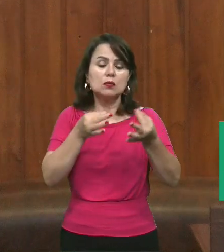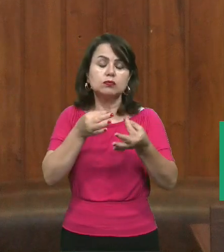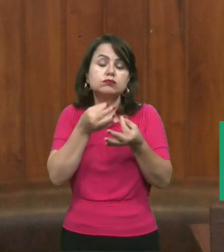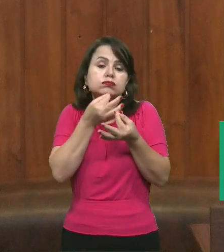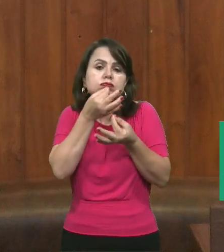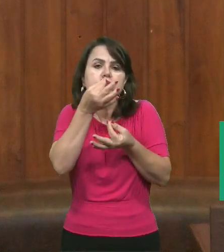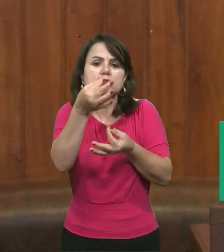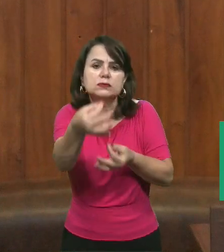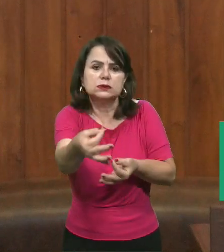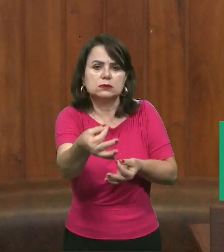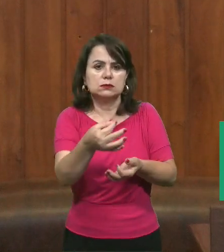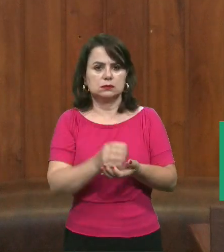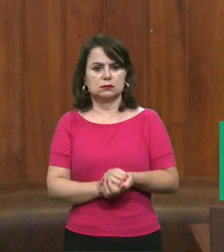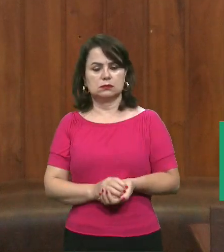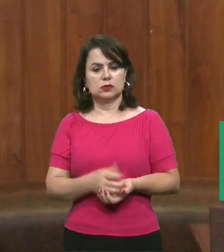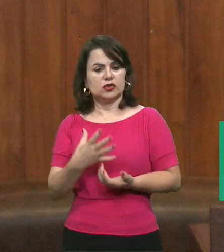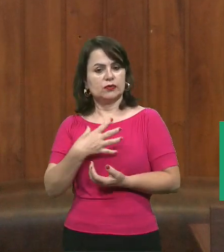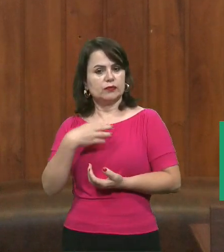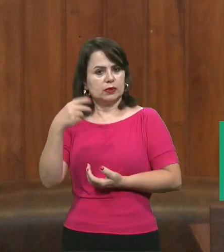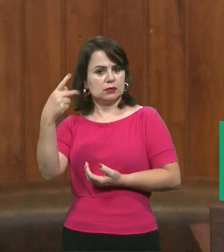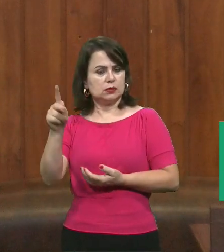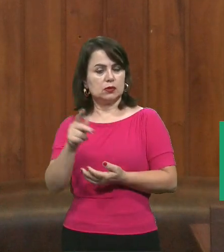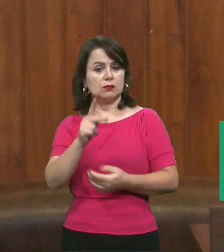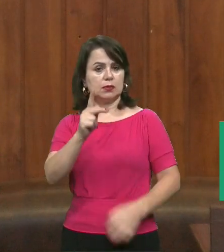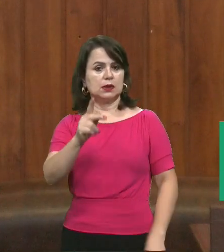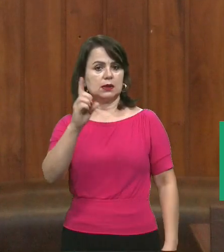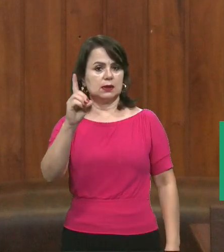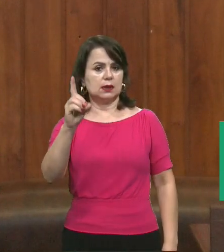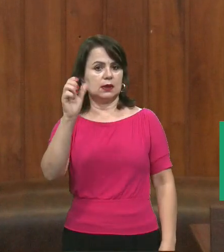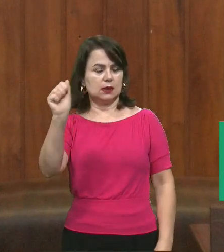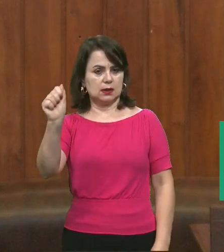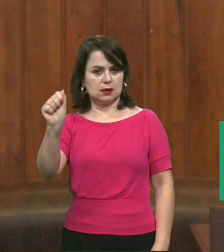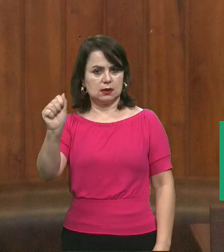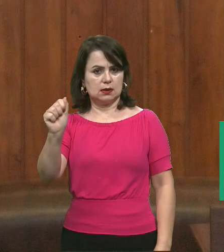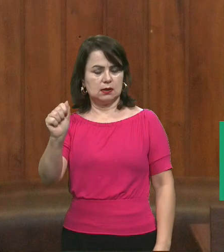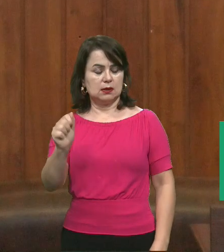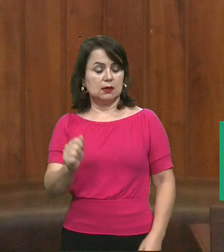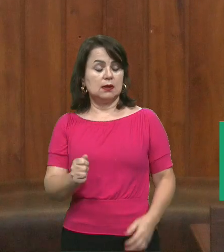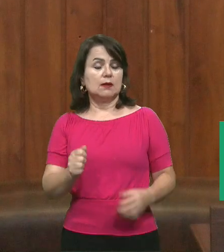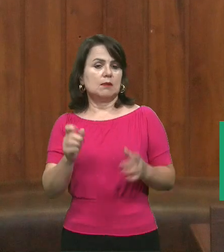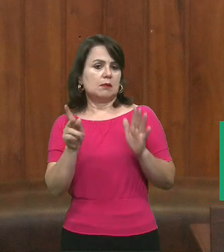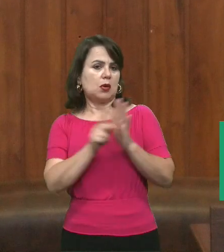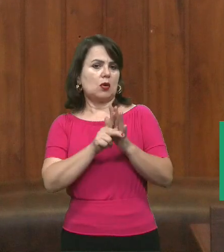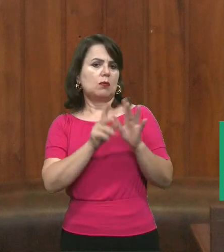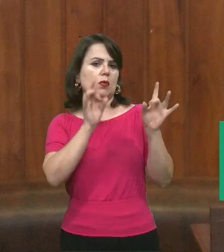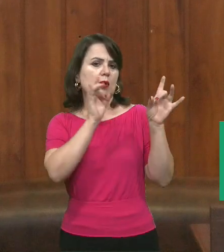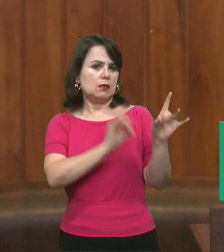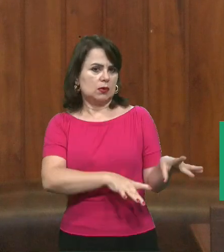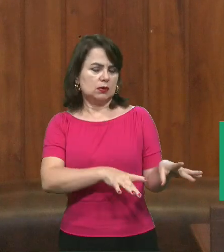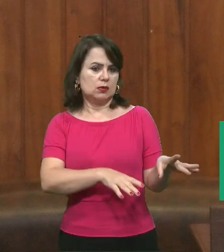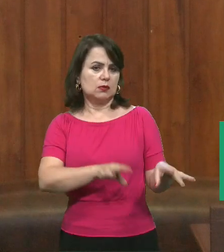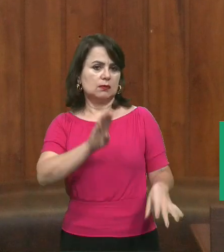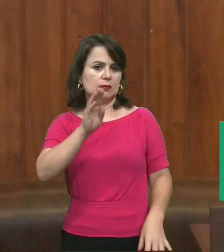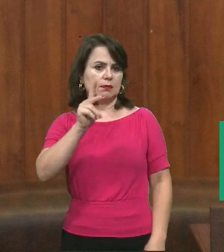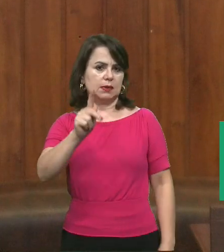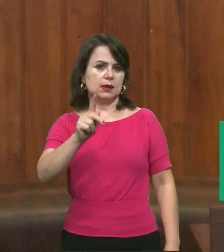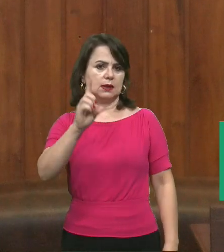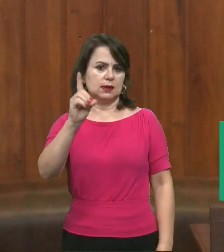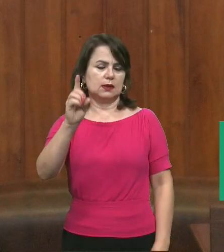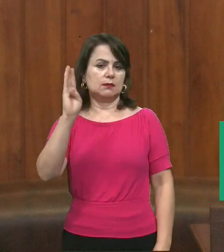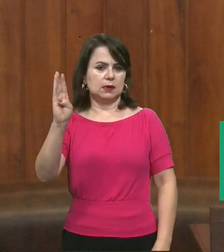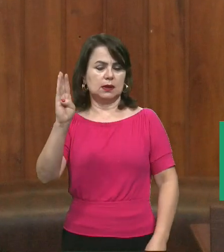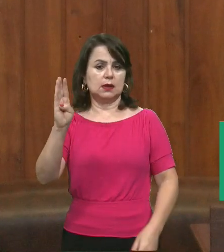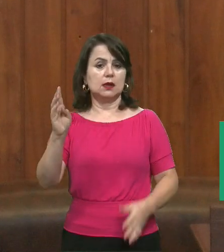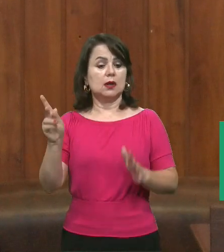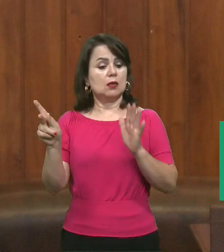exercício, para a filiação dele. O PDA, Partido do Abandono, o PDB, Partido dos